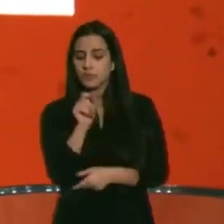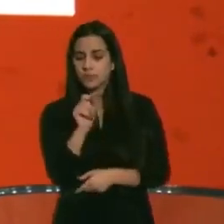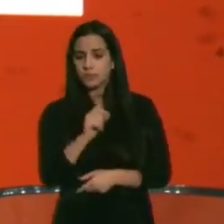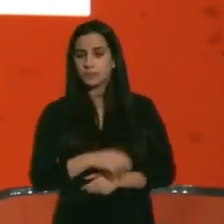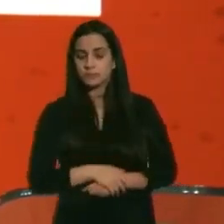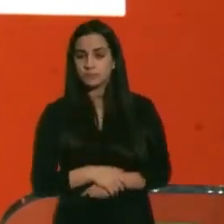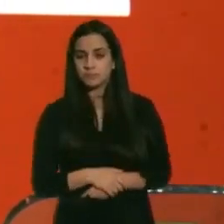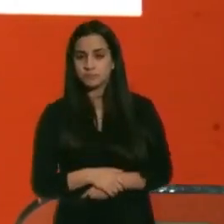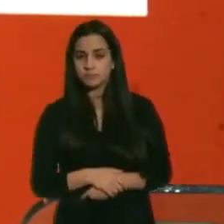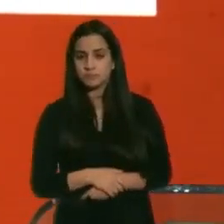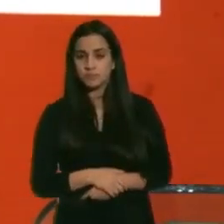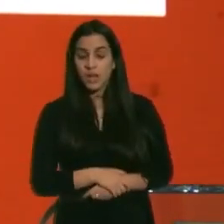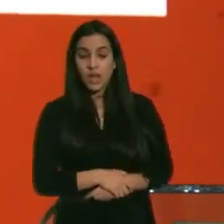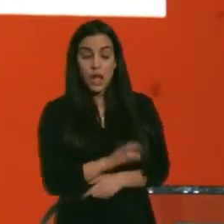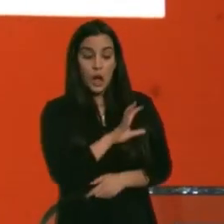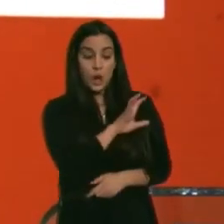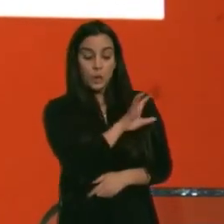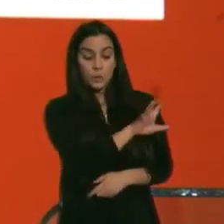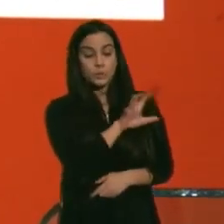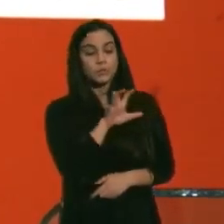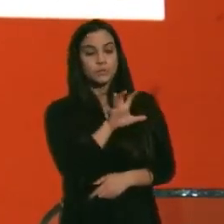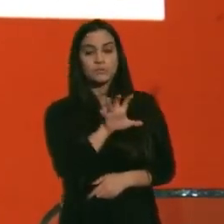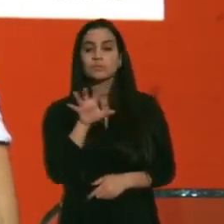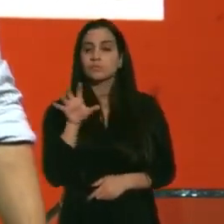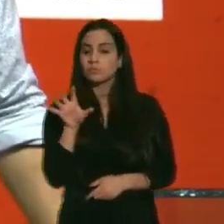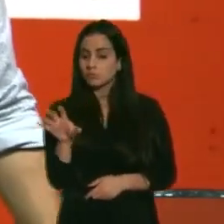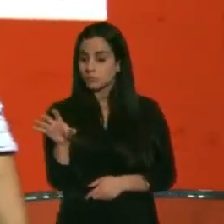os tipos de pessoa